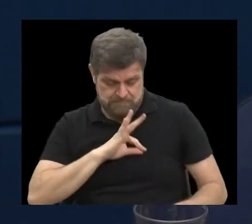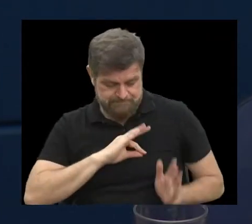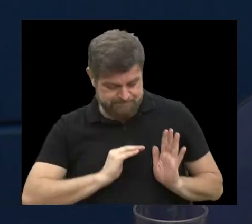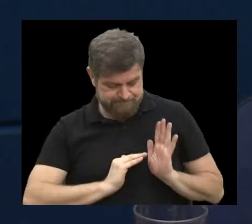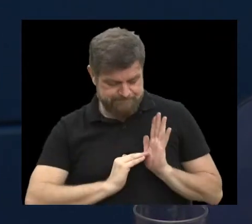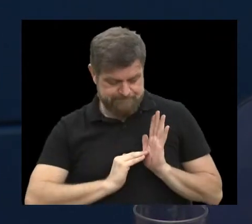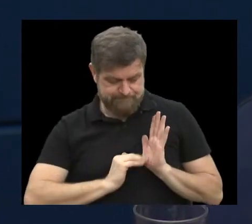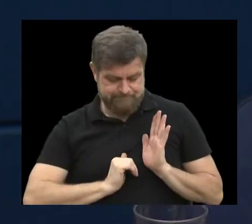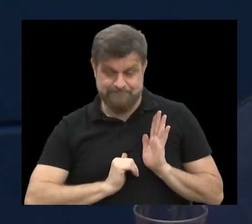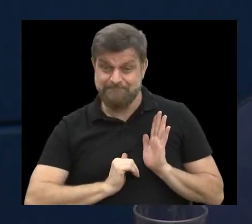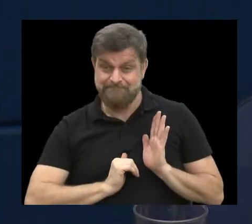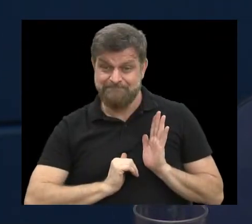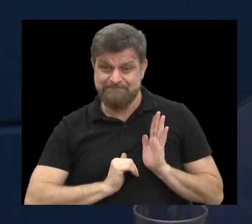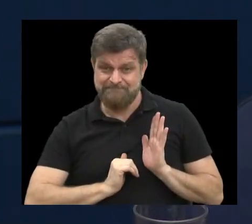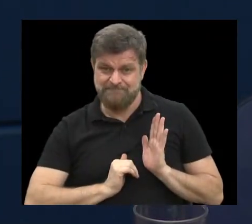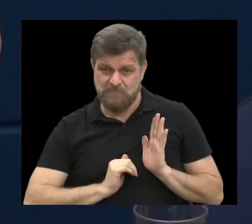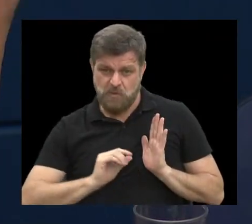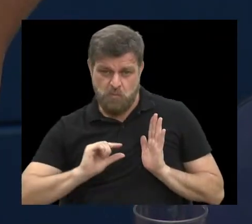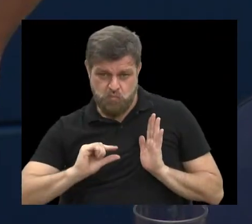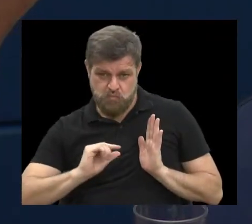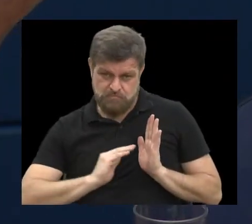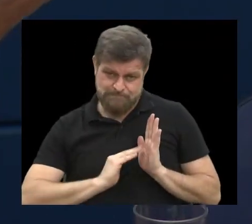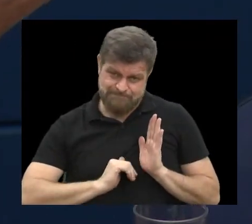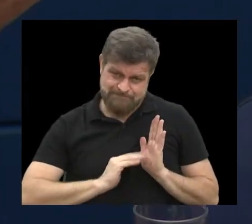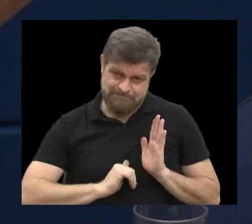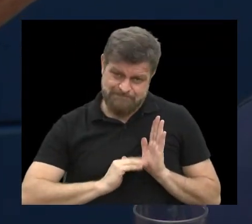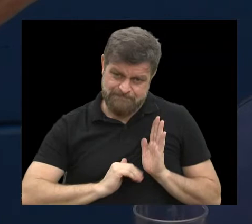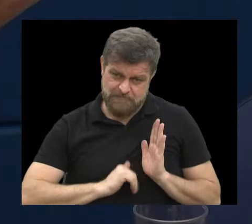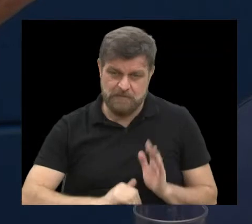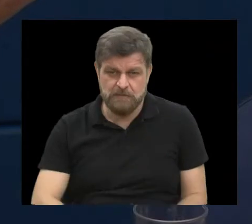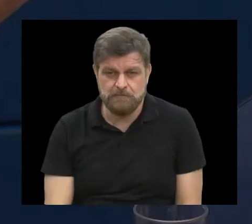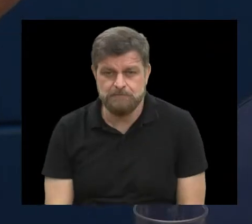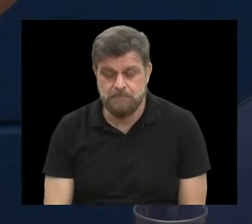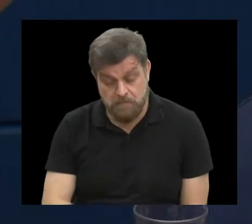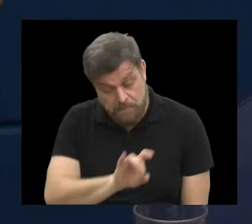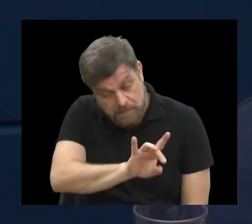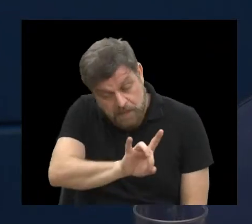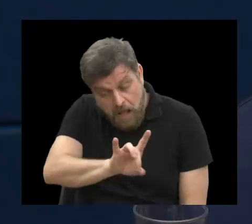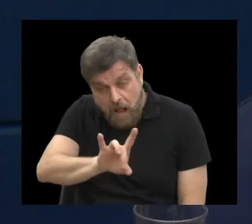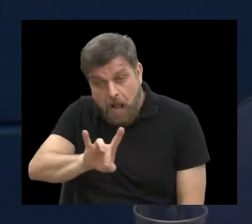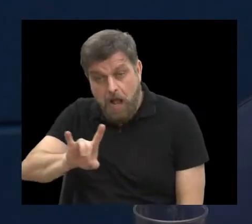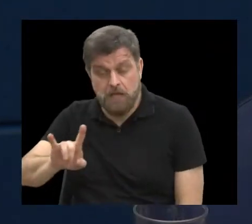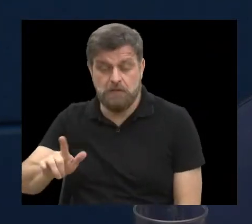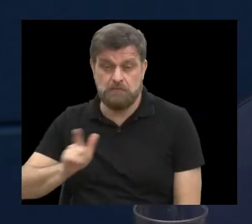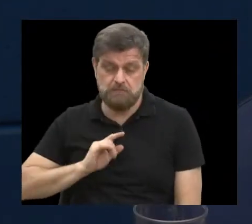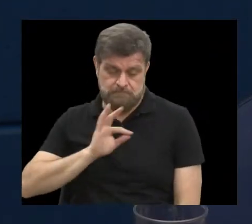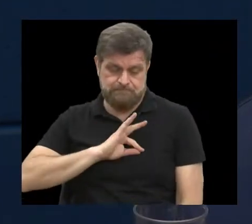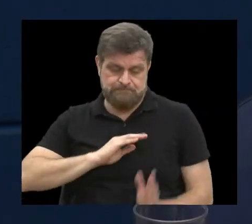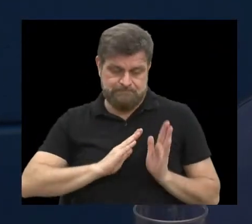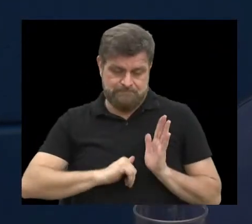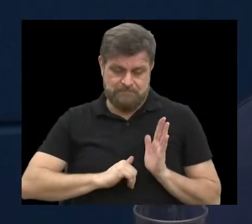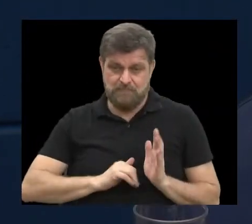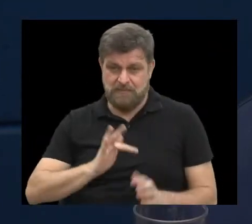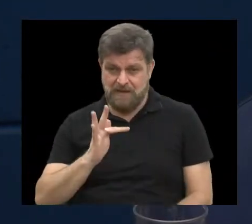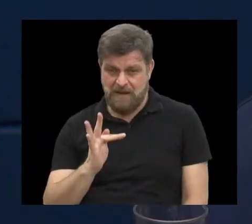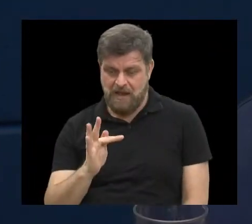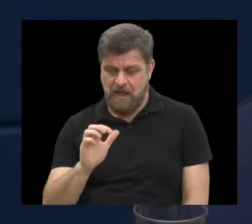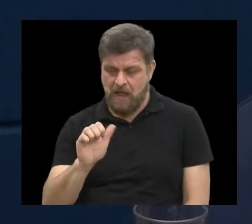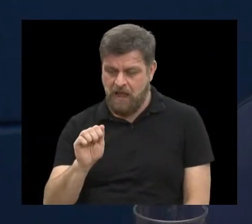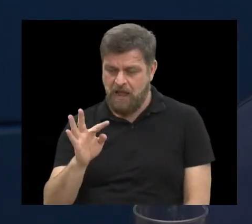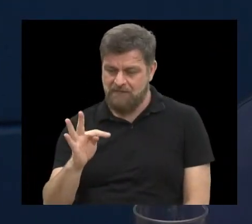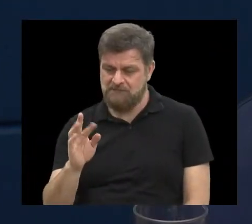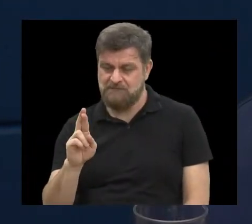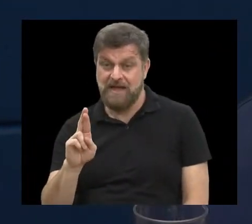valor do benefício, um pouquinho não, vai depender de cada situação, né? Porque o fator previdenciário, ele leva em conta